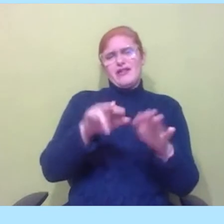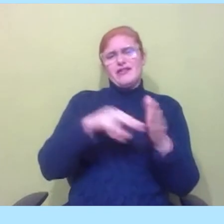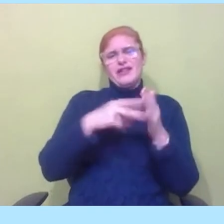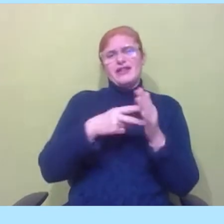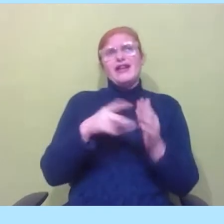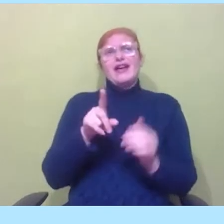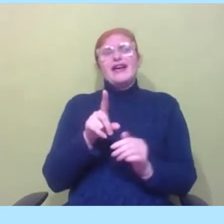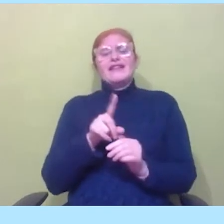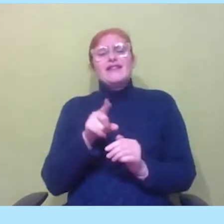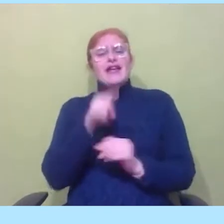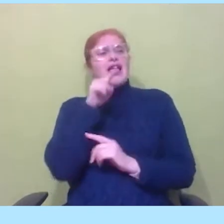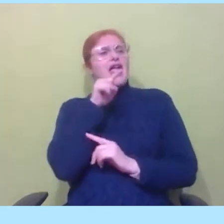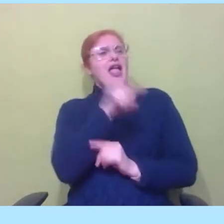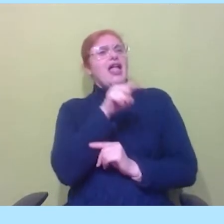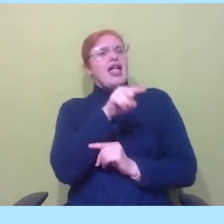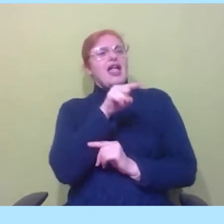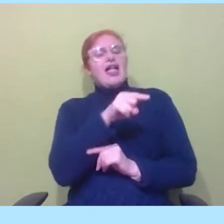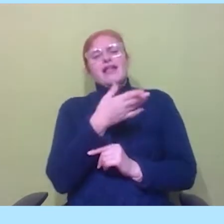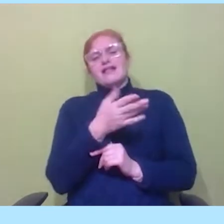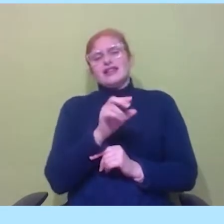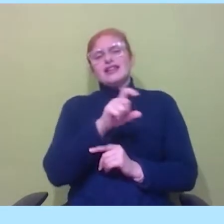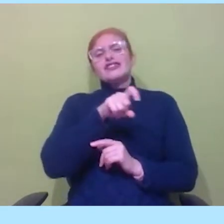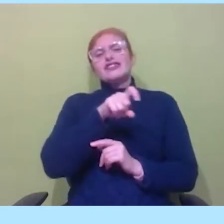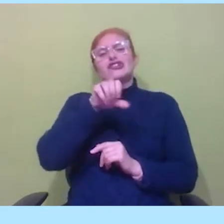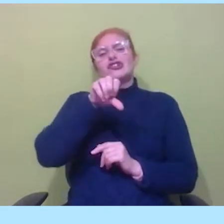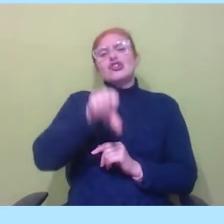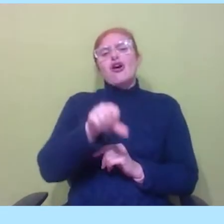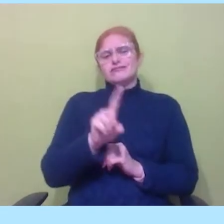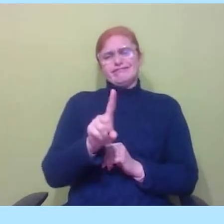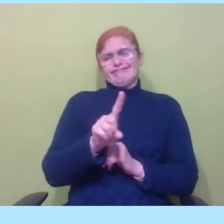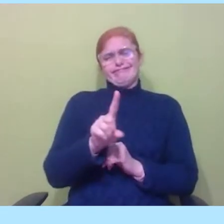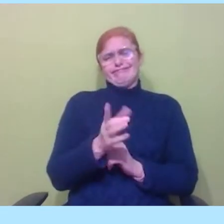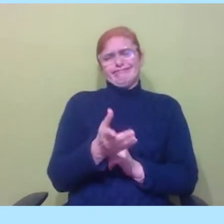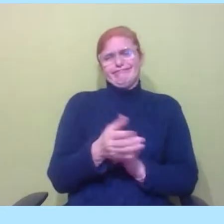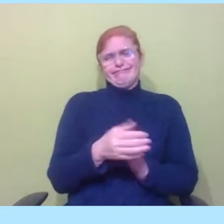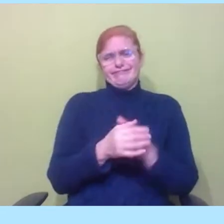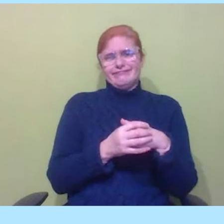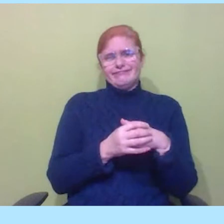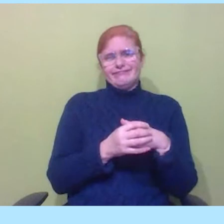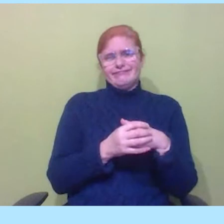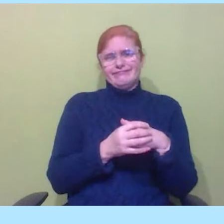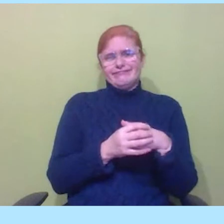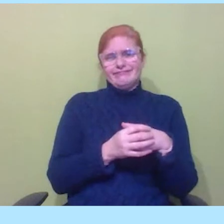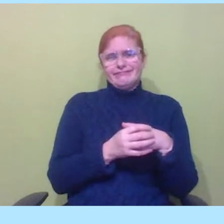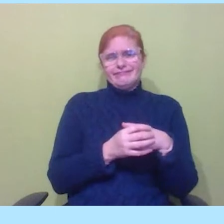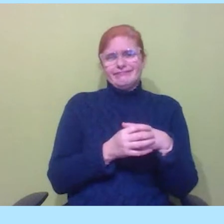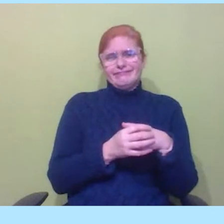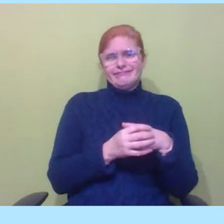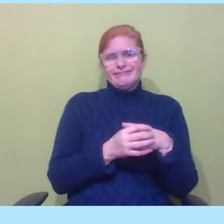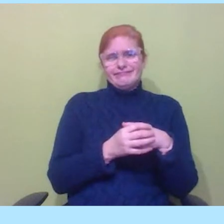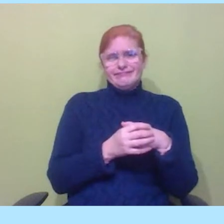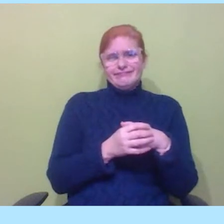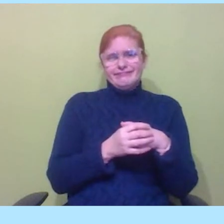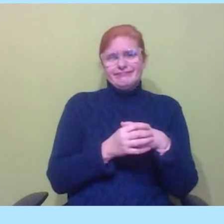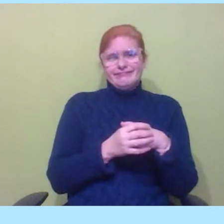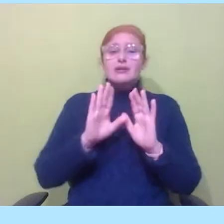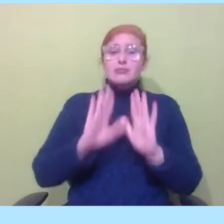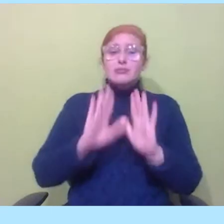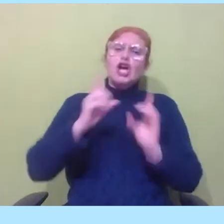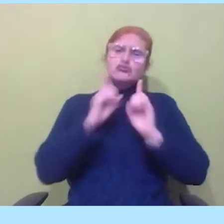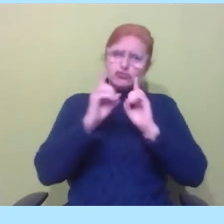sentido da gente, mas eles conversarem entre eles, né, deles buscarem diálogos que sejam, porque eles ali estão